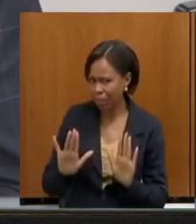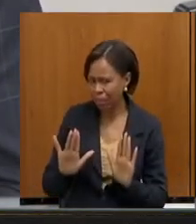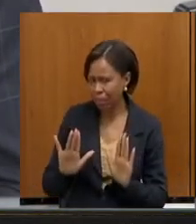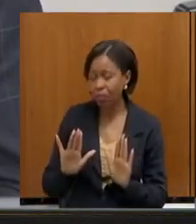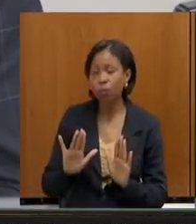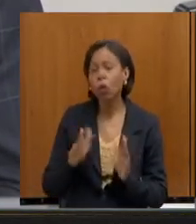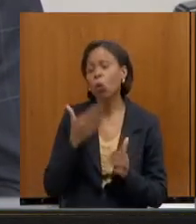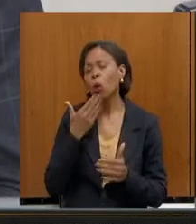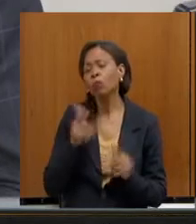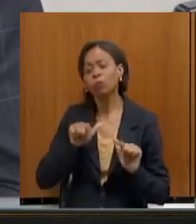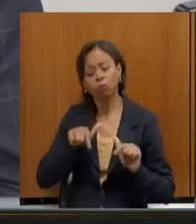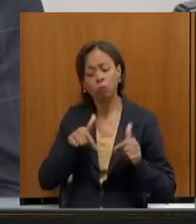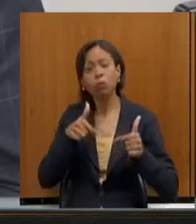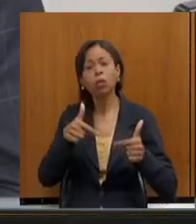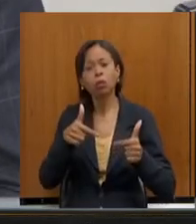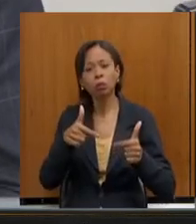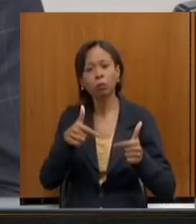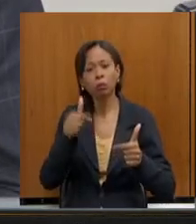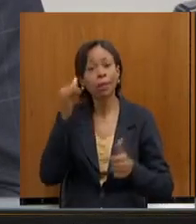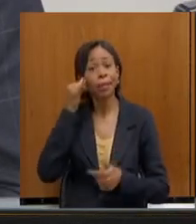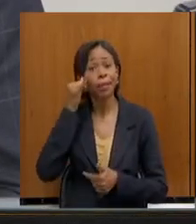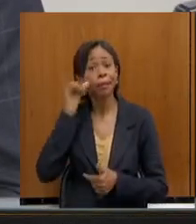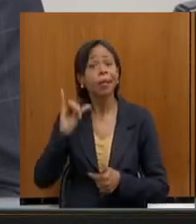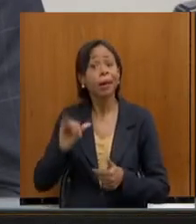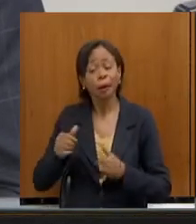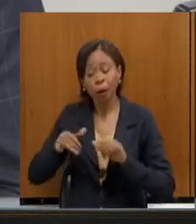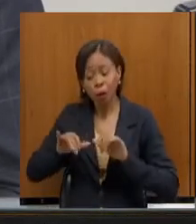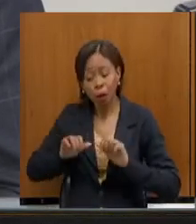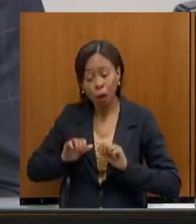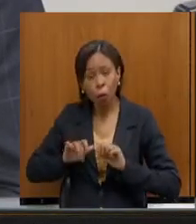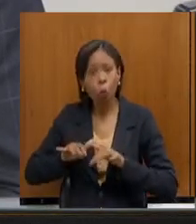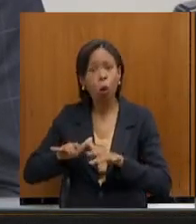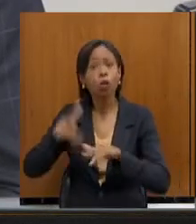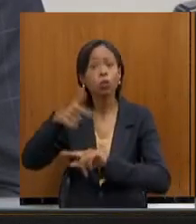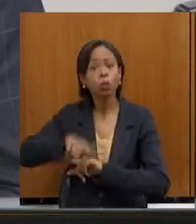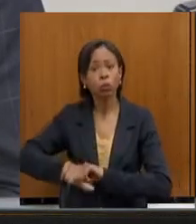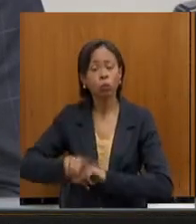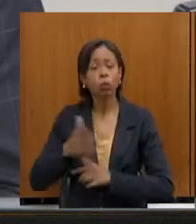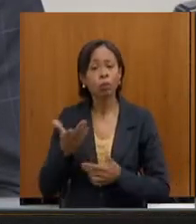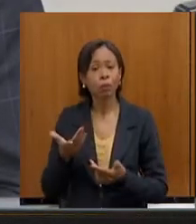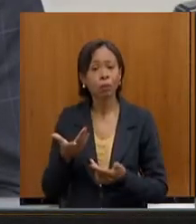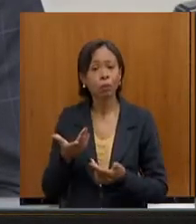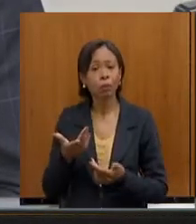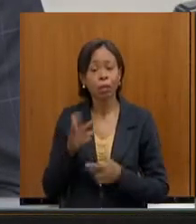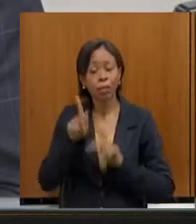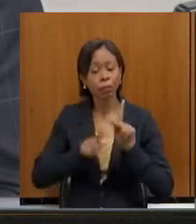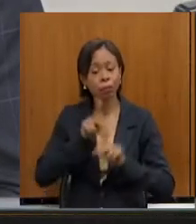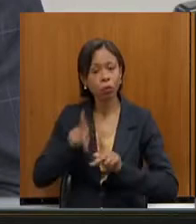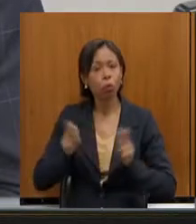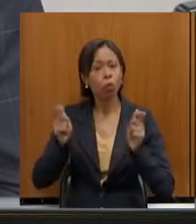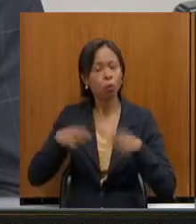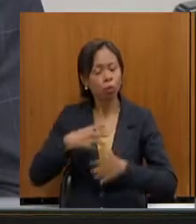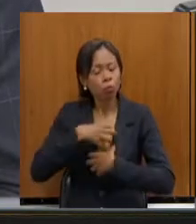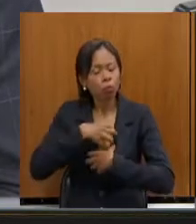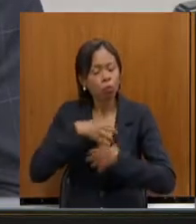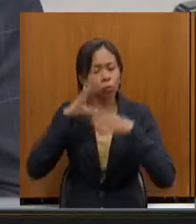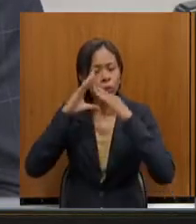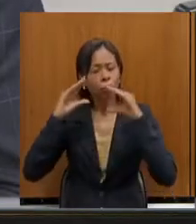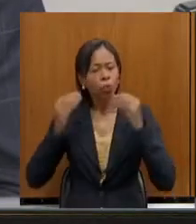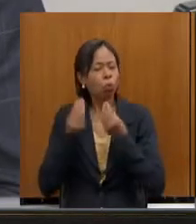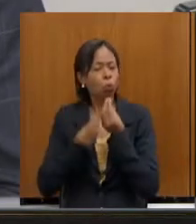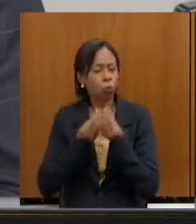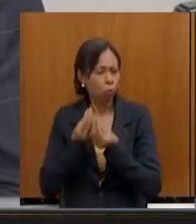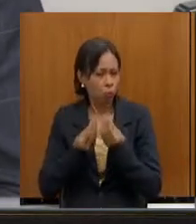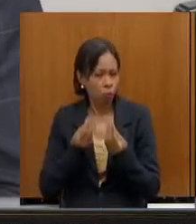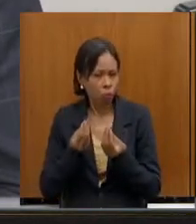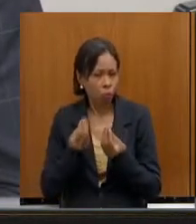são as ações estão sendo feitas para que a gente de possa dar tranquilidade essas pessoas e a